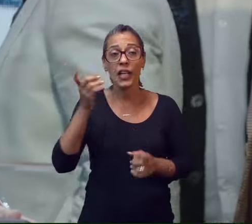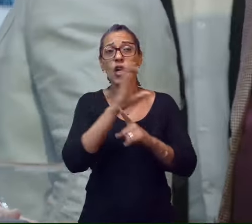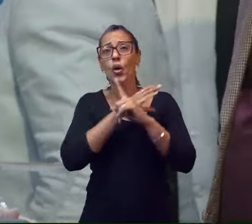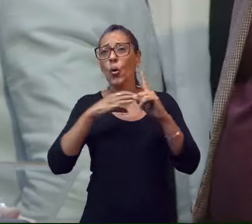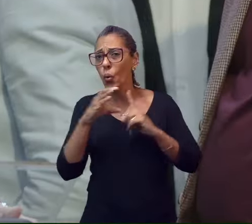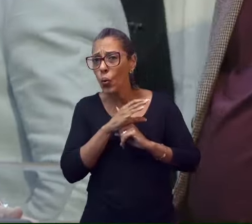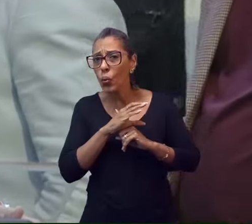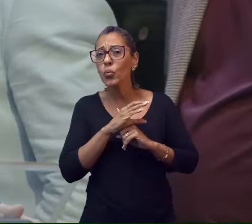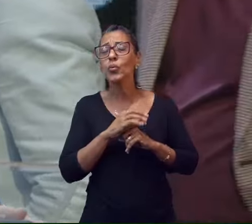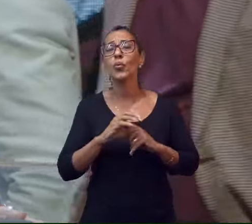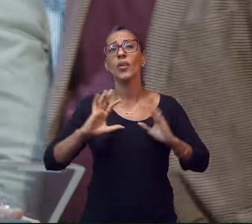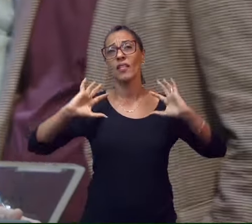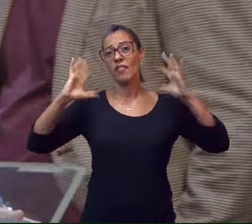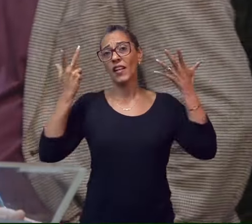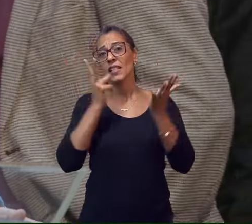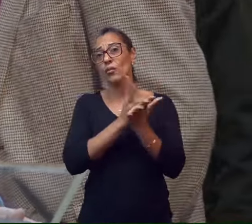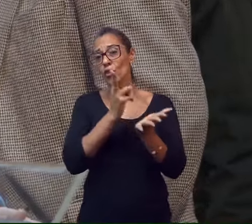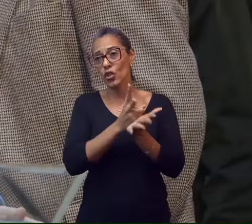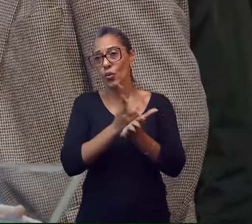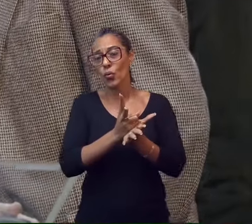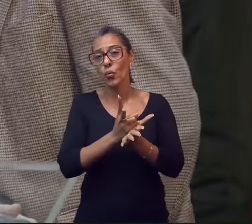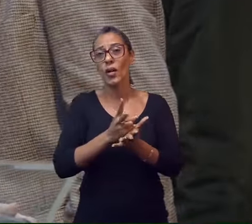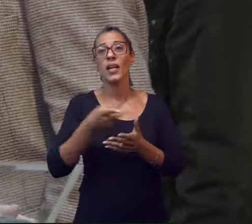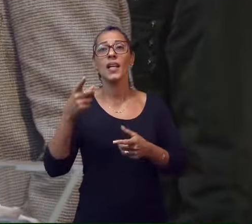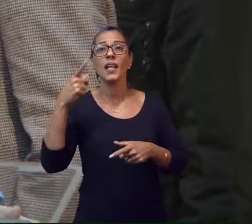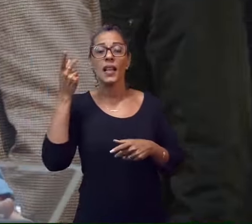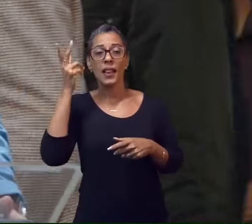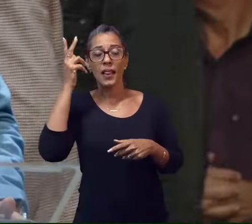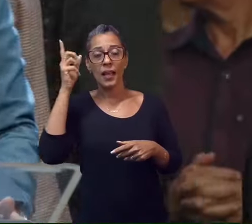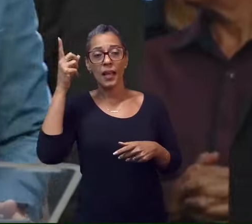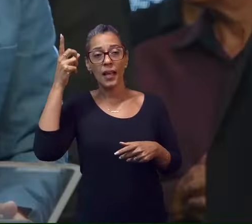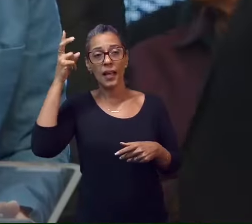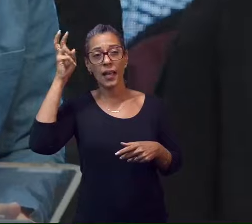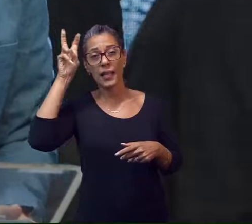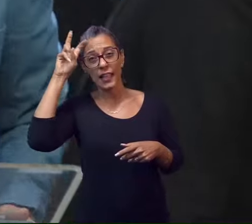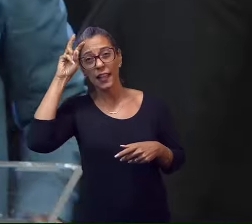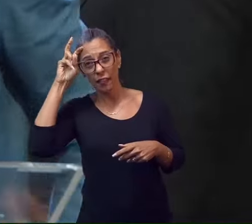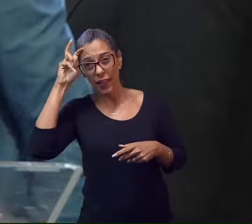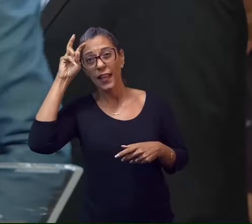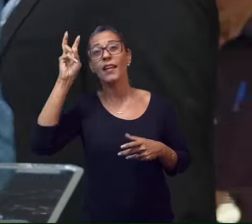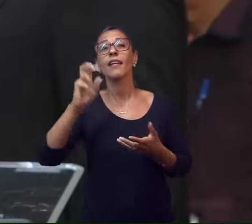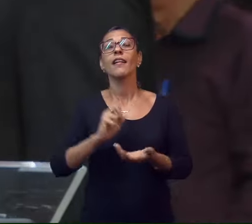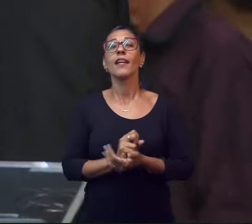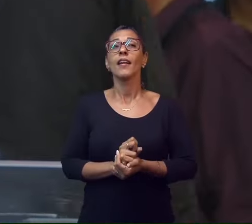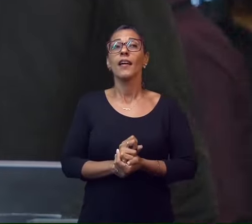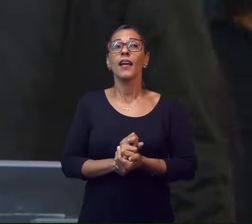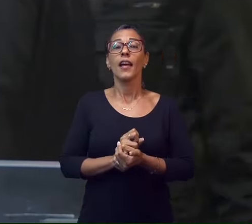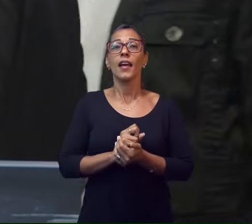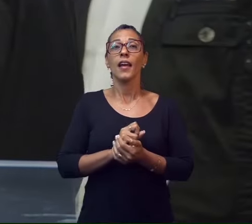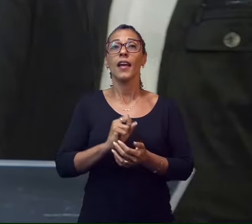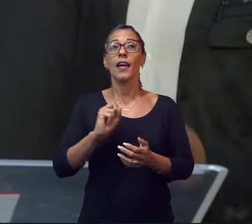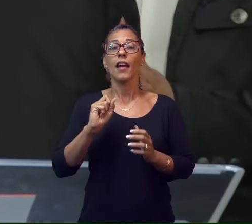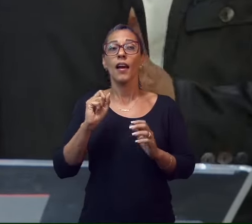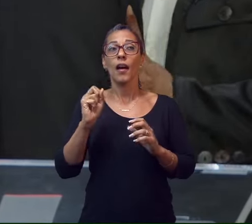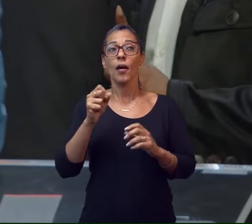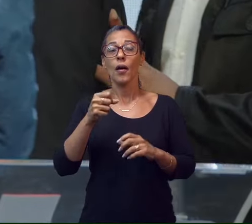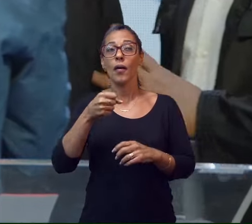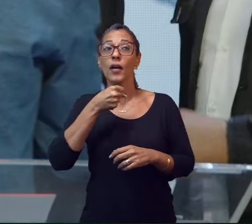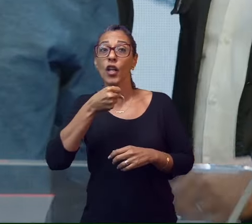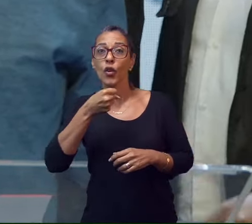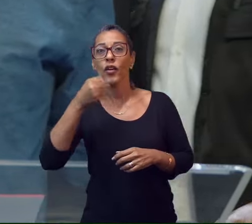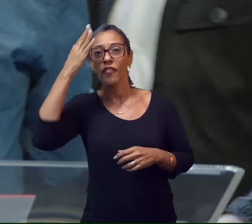Hernani vai ser uma festa sábado estaremos aqui com a juventude e eu vou chamar as crianças Eu posso pedir a vocês aqui pastores